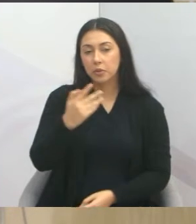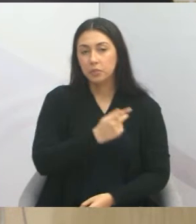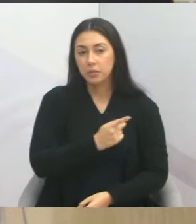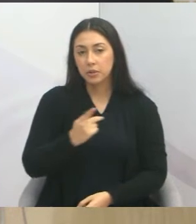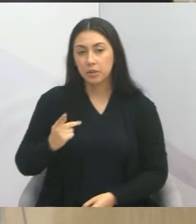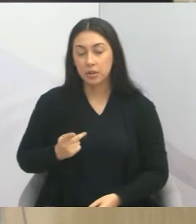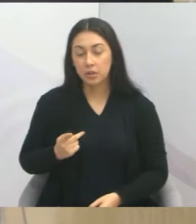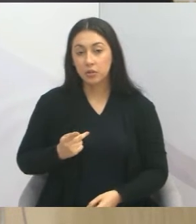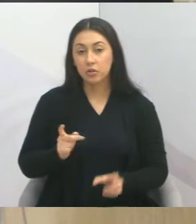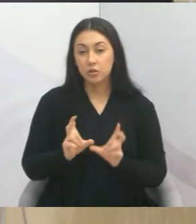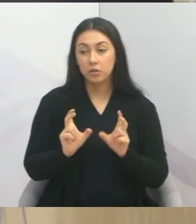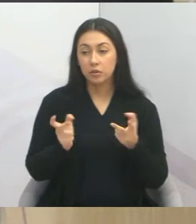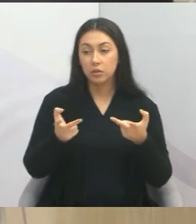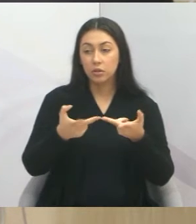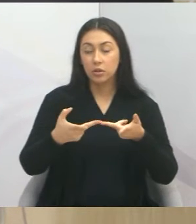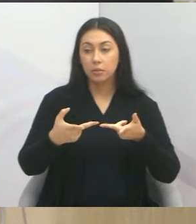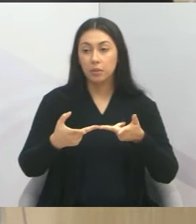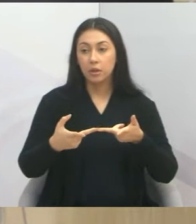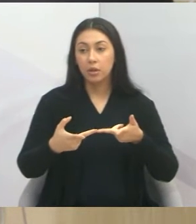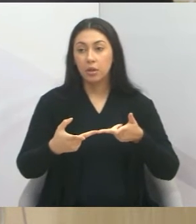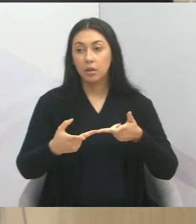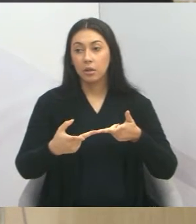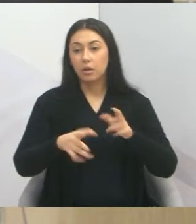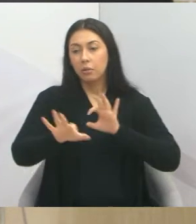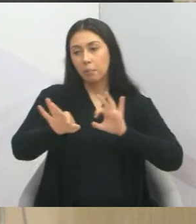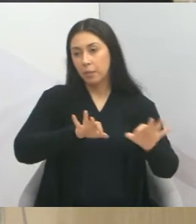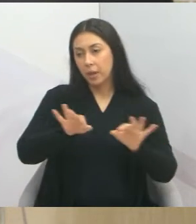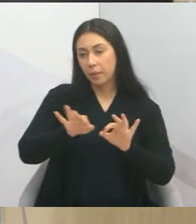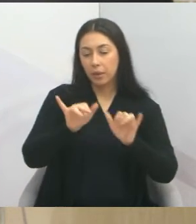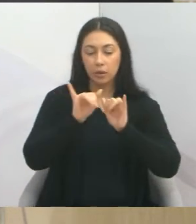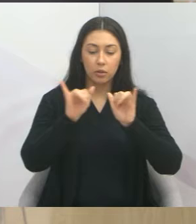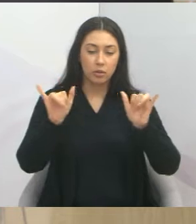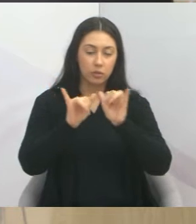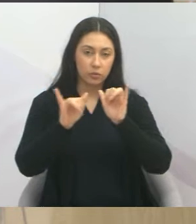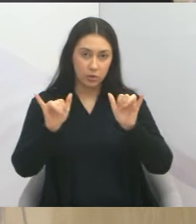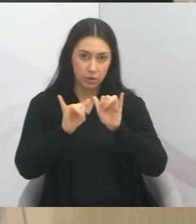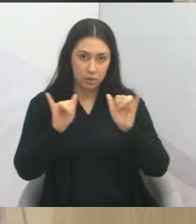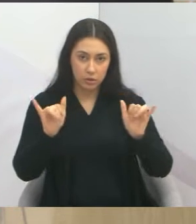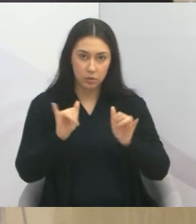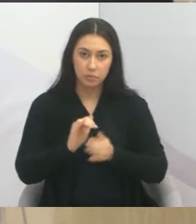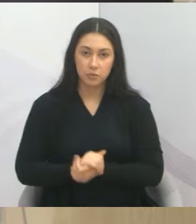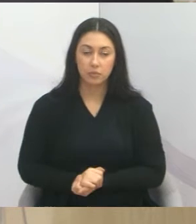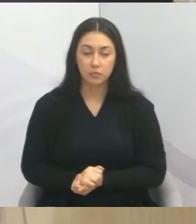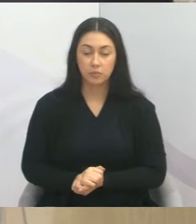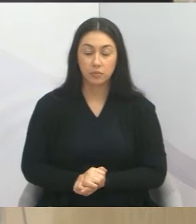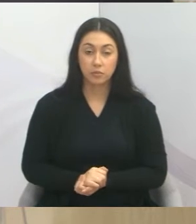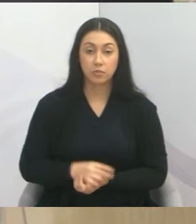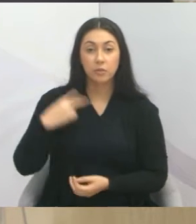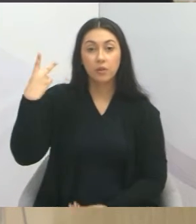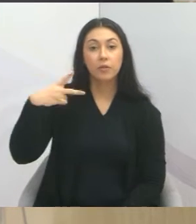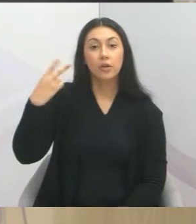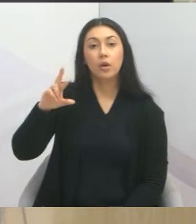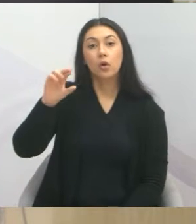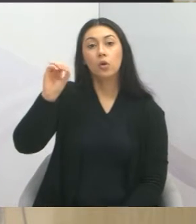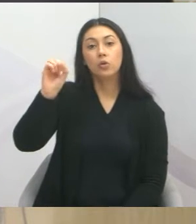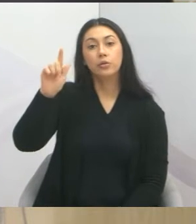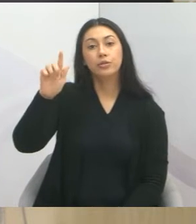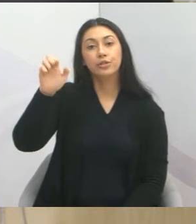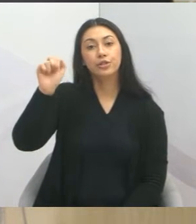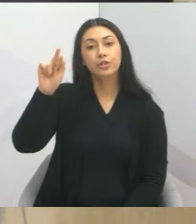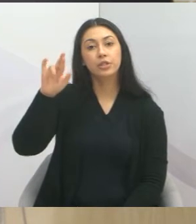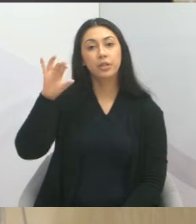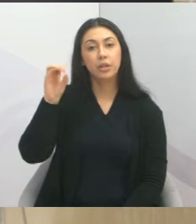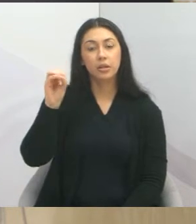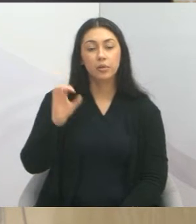requeremos aprender essa casa que seja dotado a presença habituais para a divulgação da presente manifestação Vereador Rogério